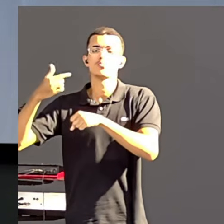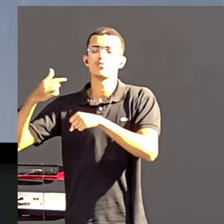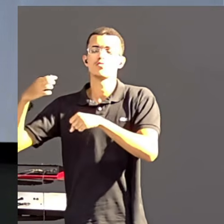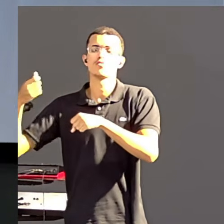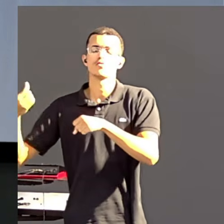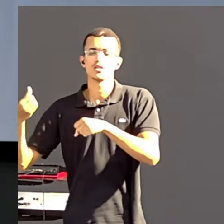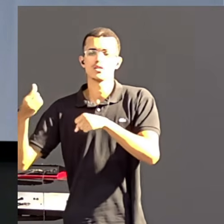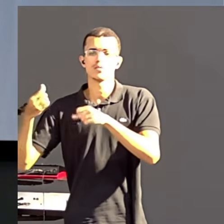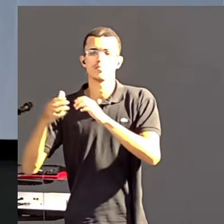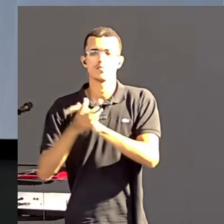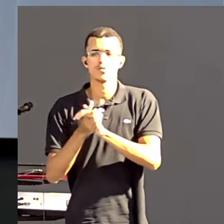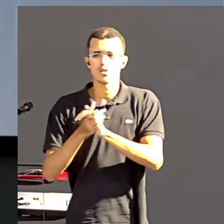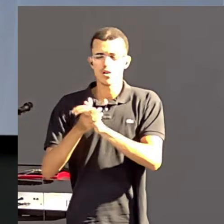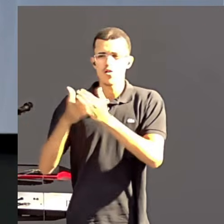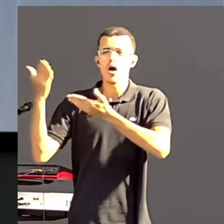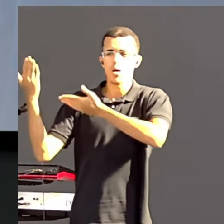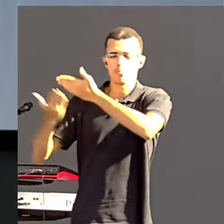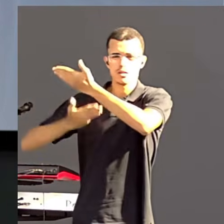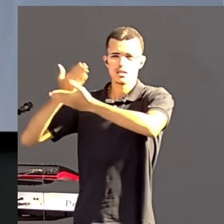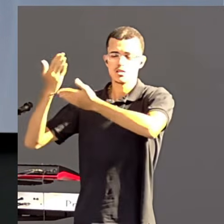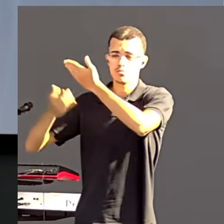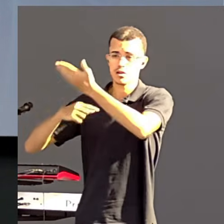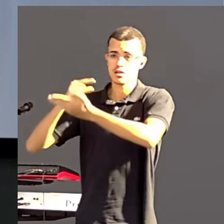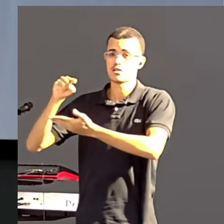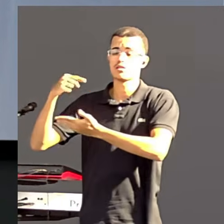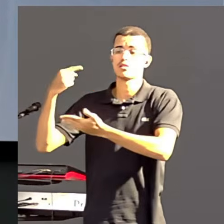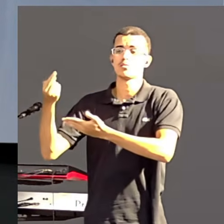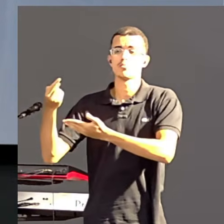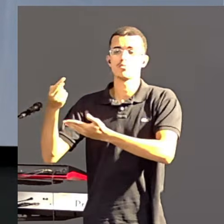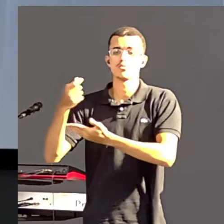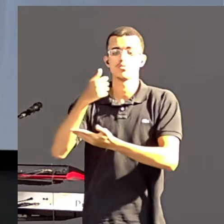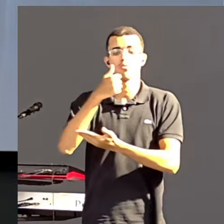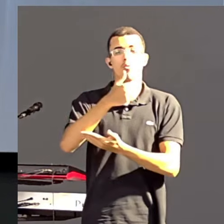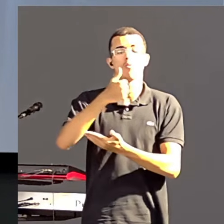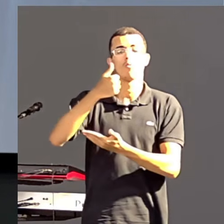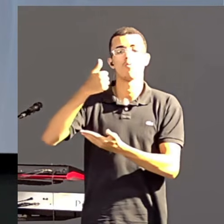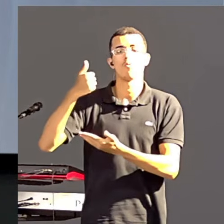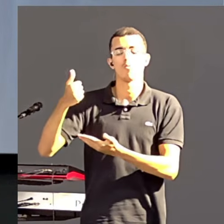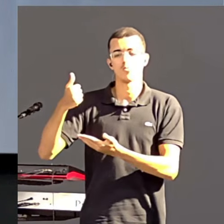A gente ainda vai participar, depois dessa aqui, mais de 11